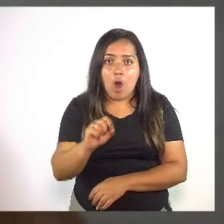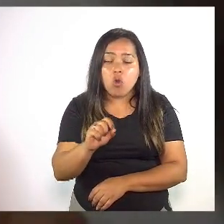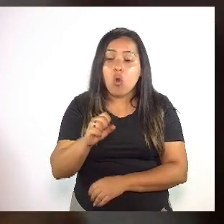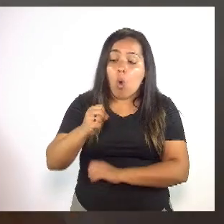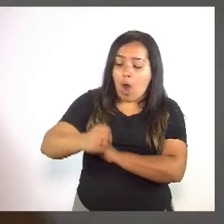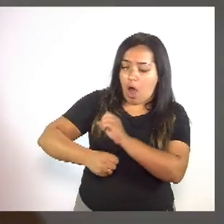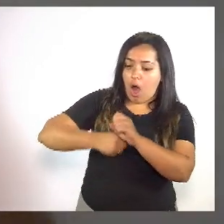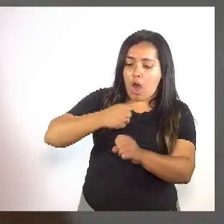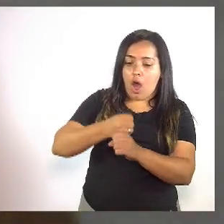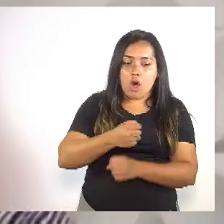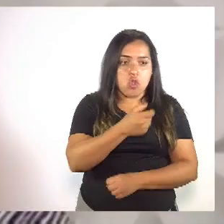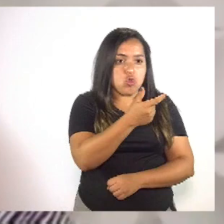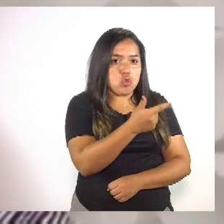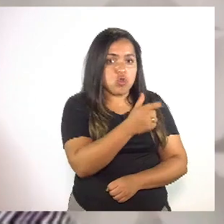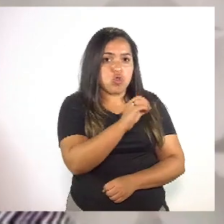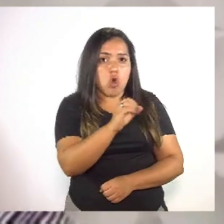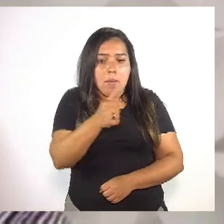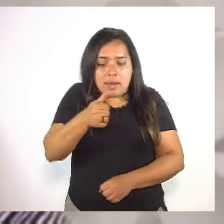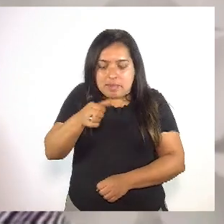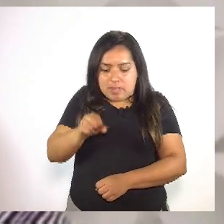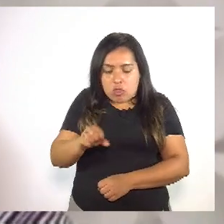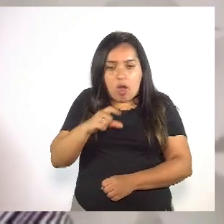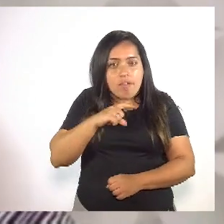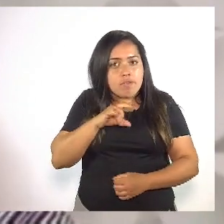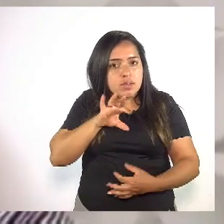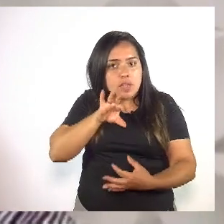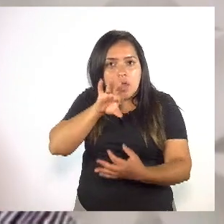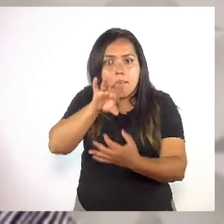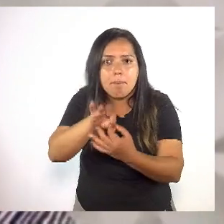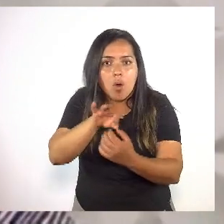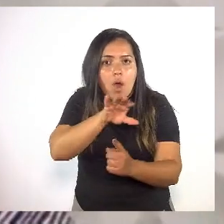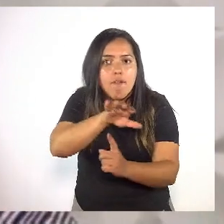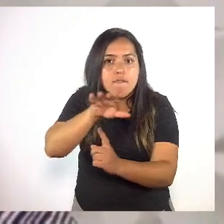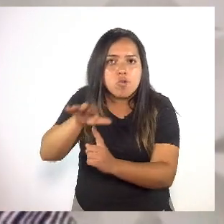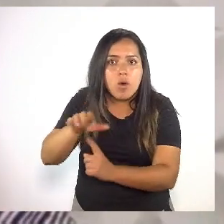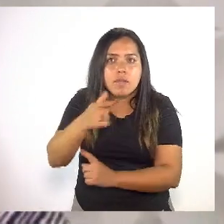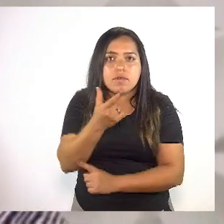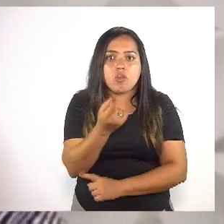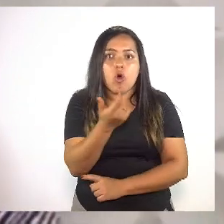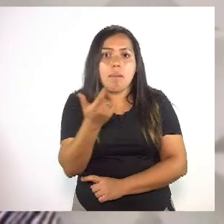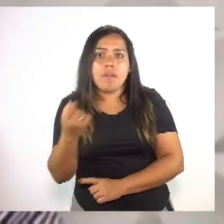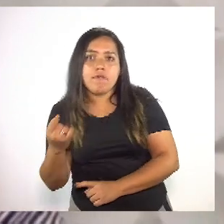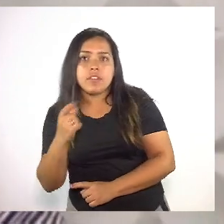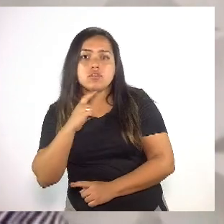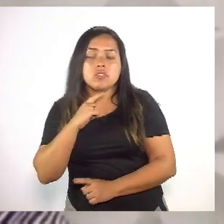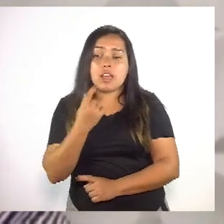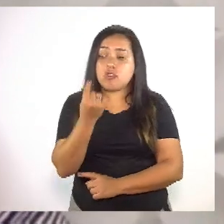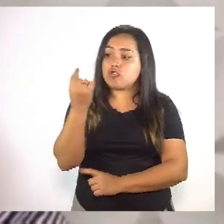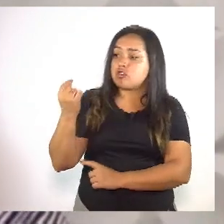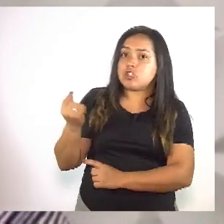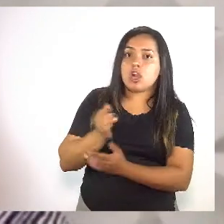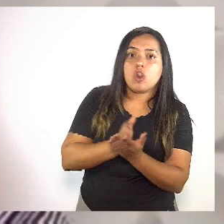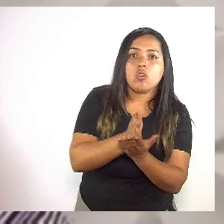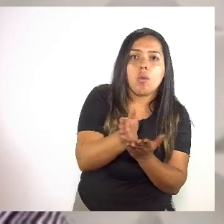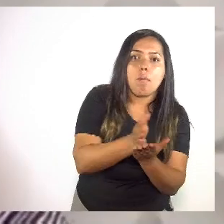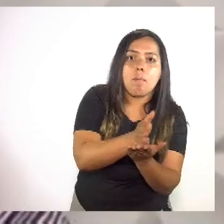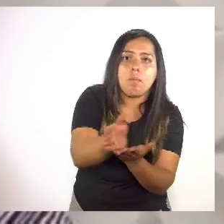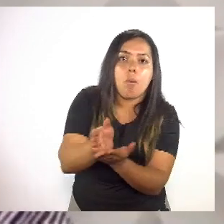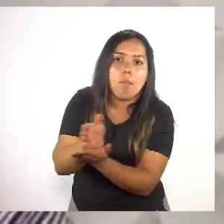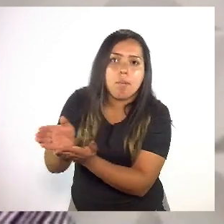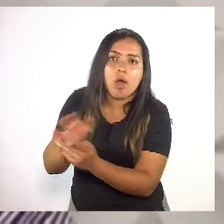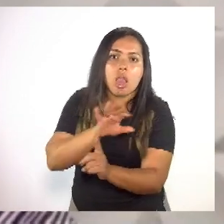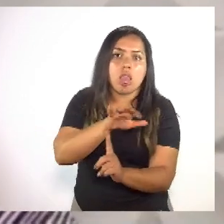com o ano de 2020 e com os desvios de recursos públicos ocorridos nem em nosso